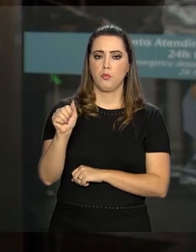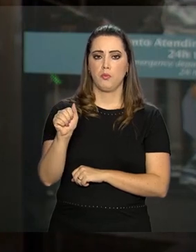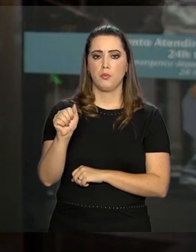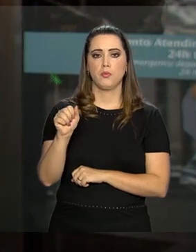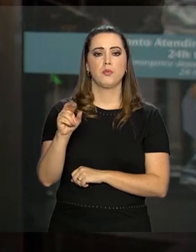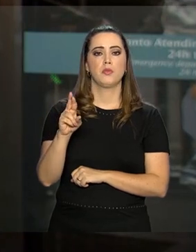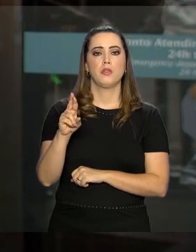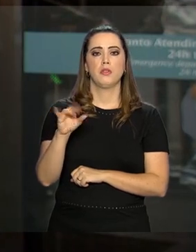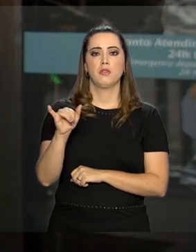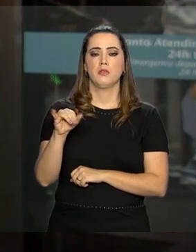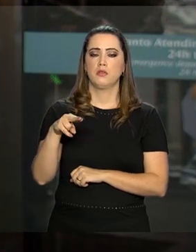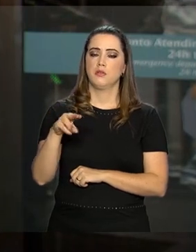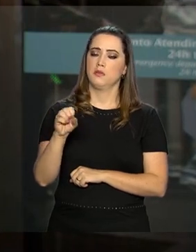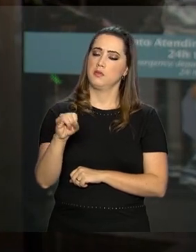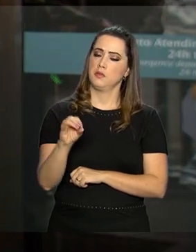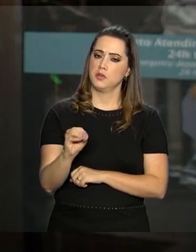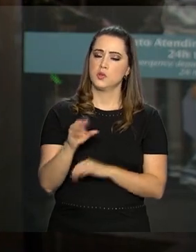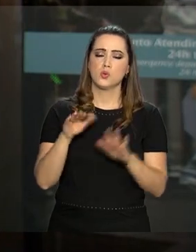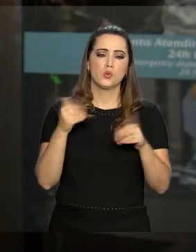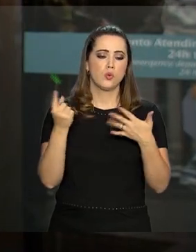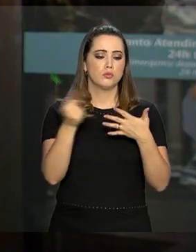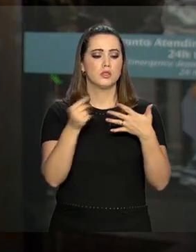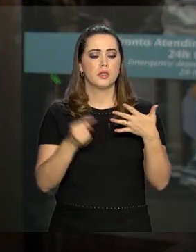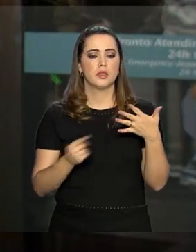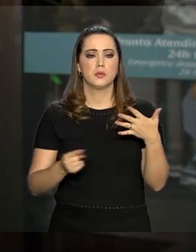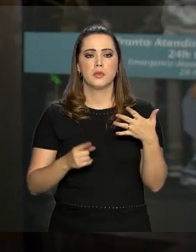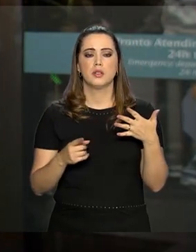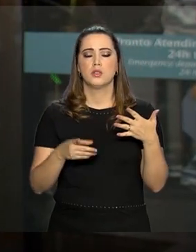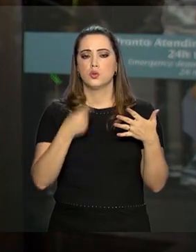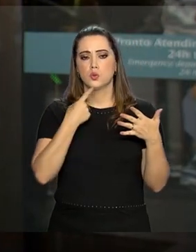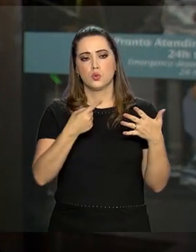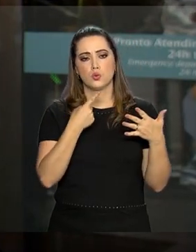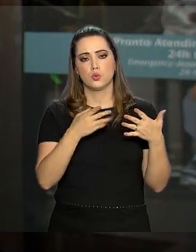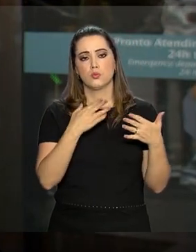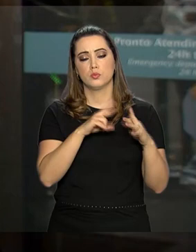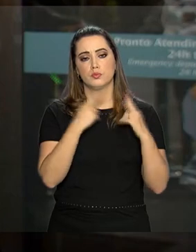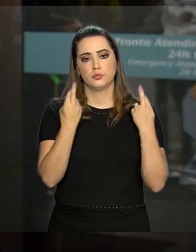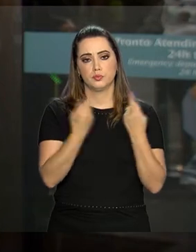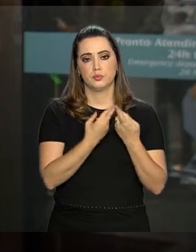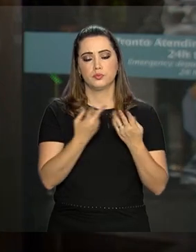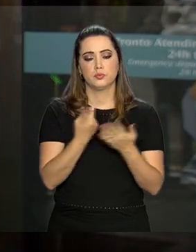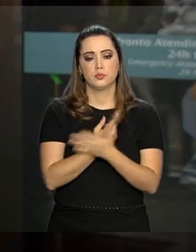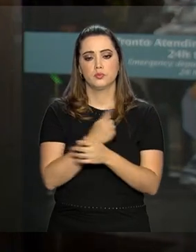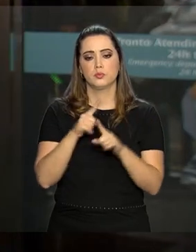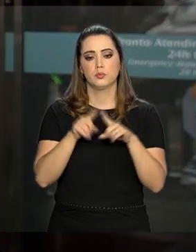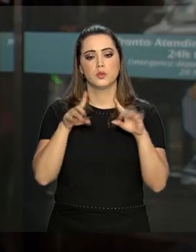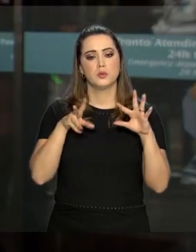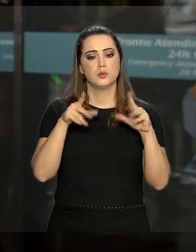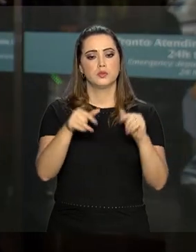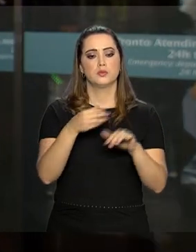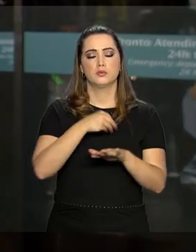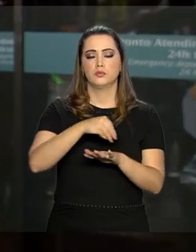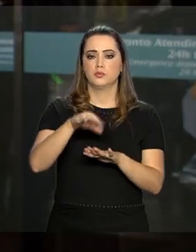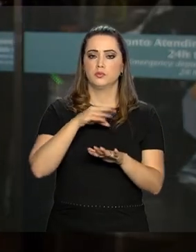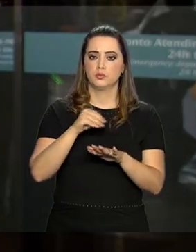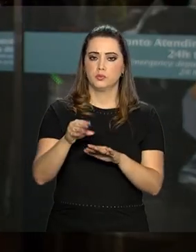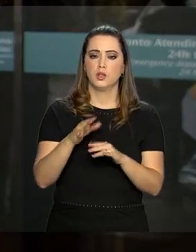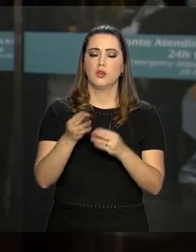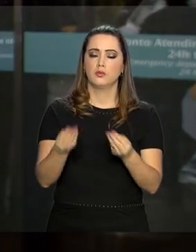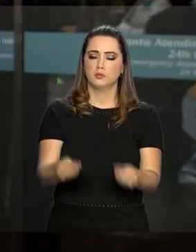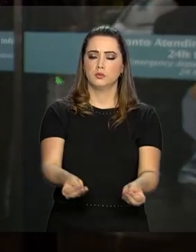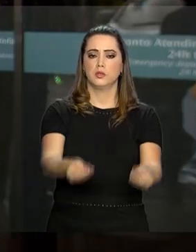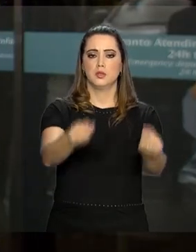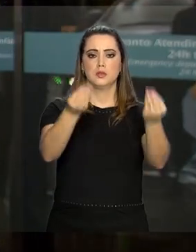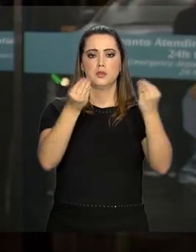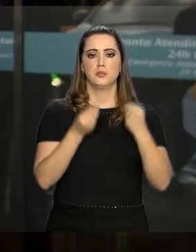encontro, o teor que será, os assuntos que serão tratados durante essa reunião, mas todas essas informações serão